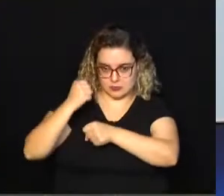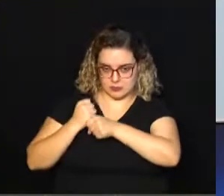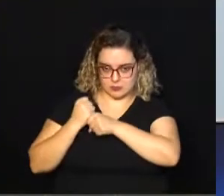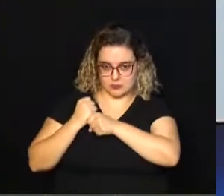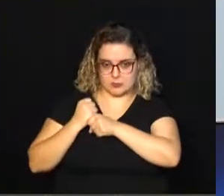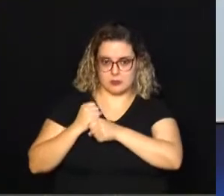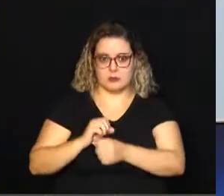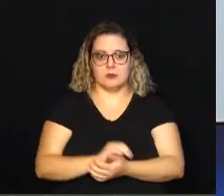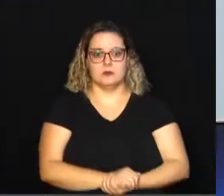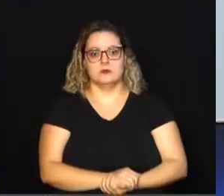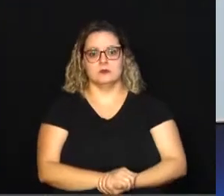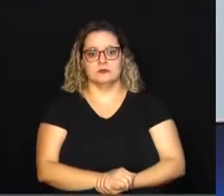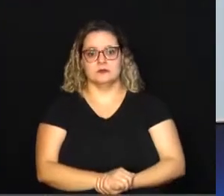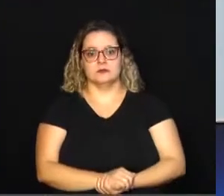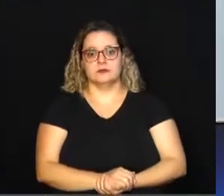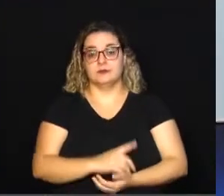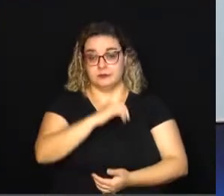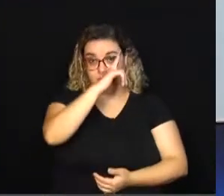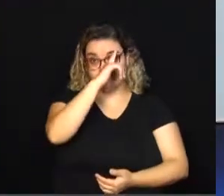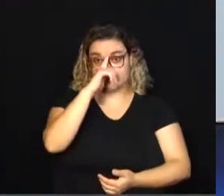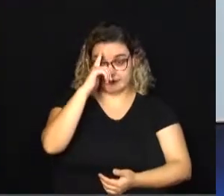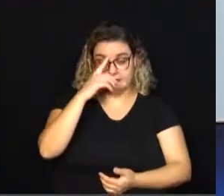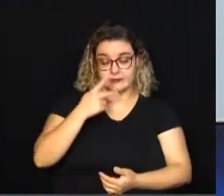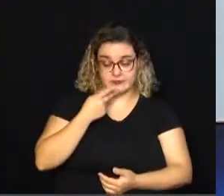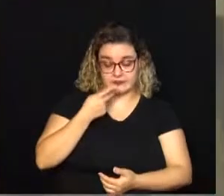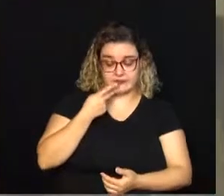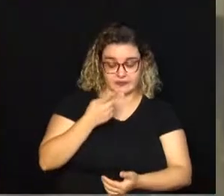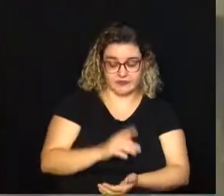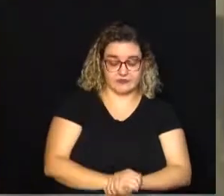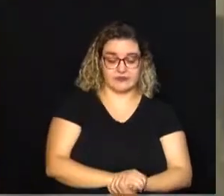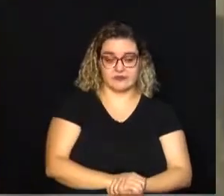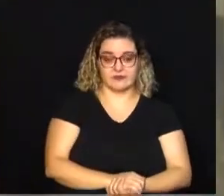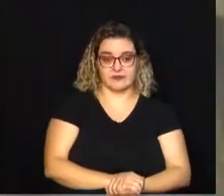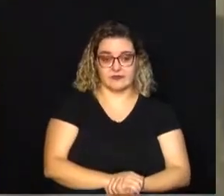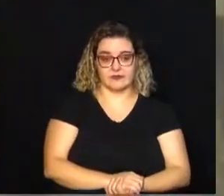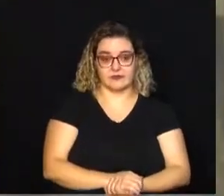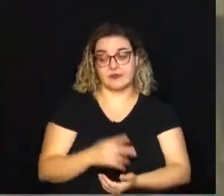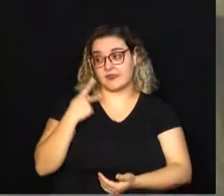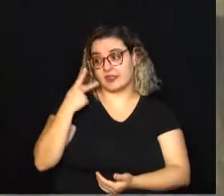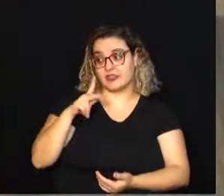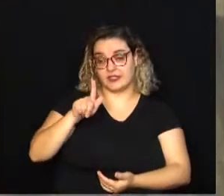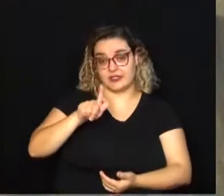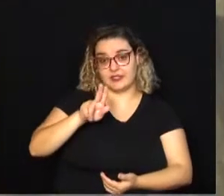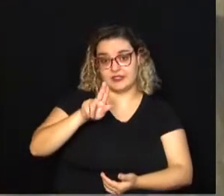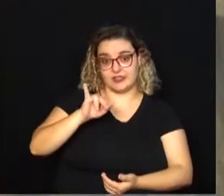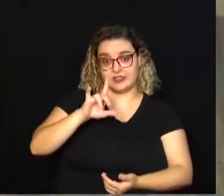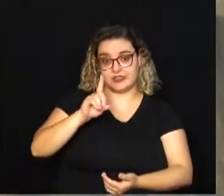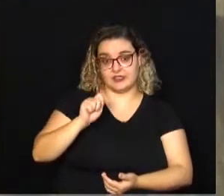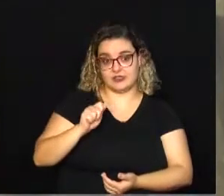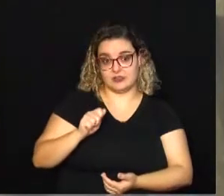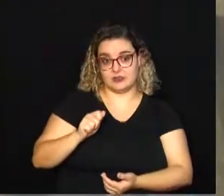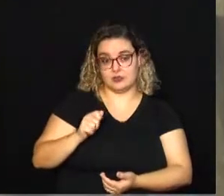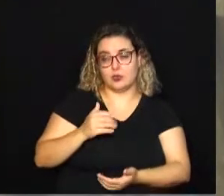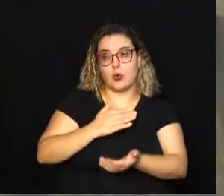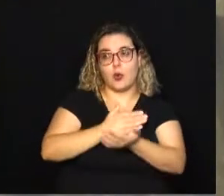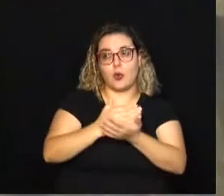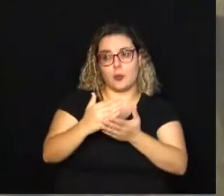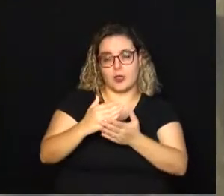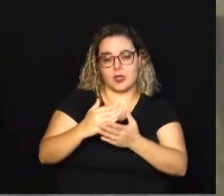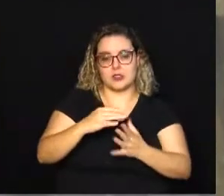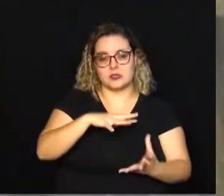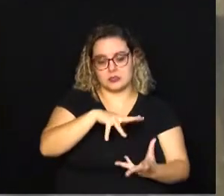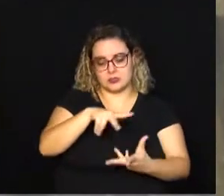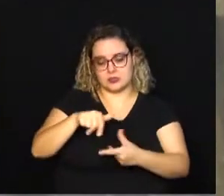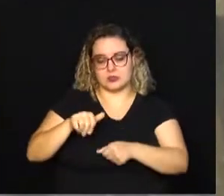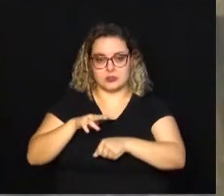Olha, Gabriel, essa é uma questão seguinte. Como a vereadora Guida falou, no início da pandemia ano passado, a prefeitura